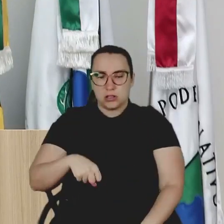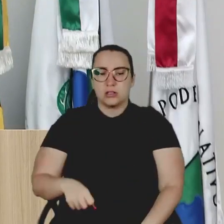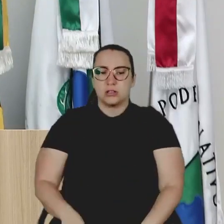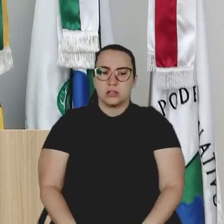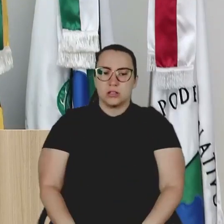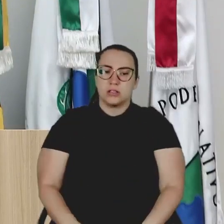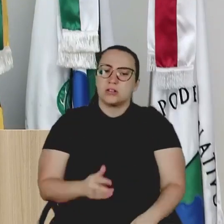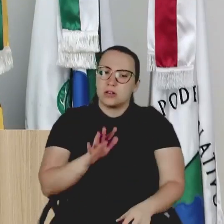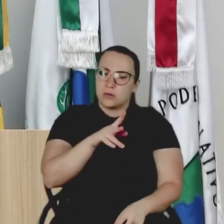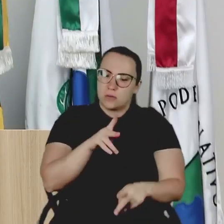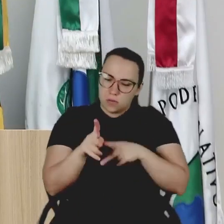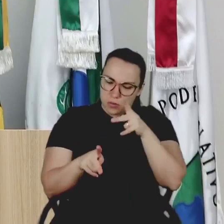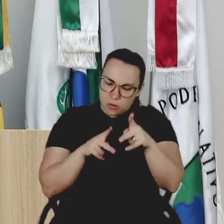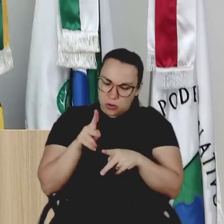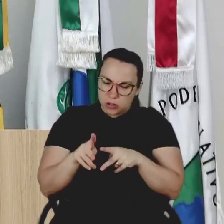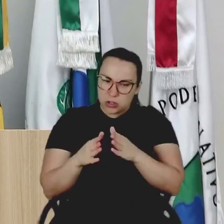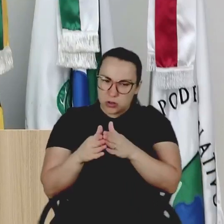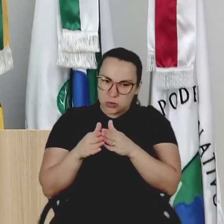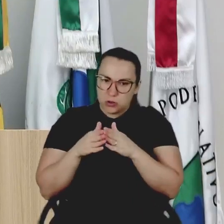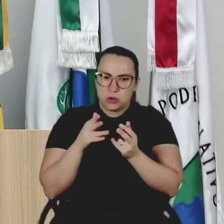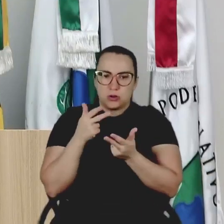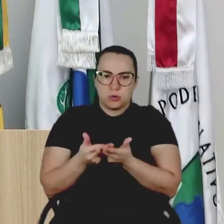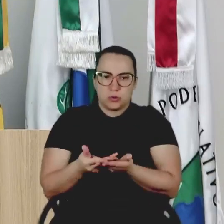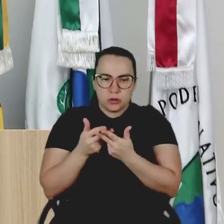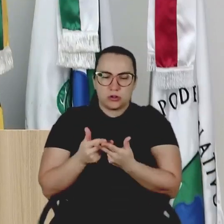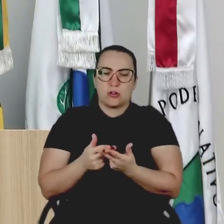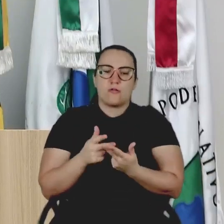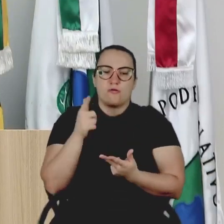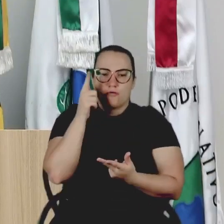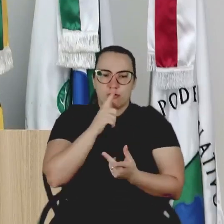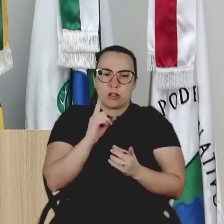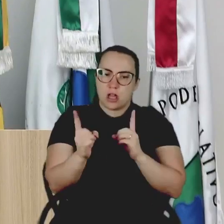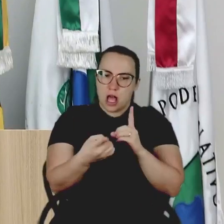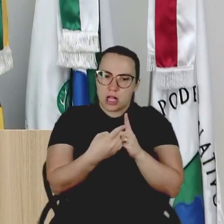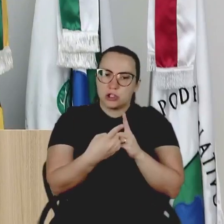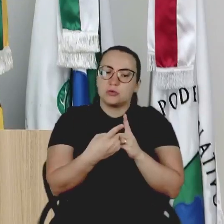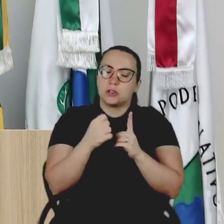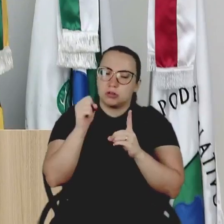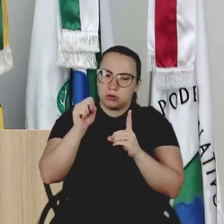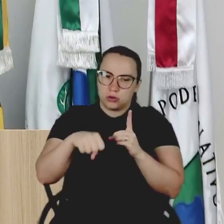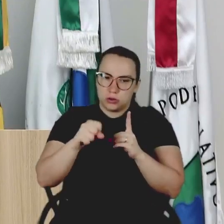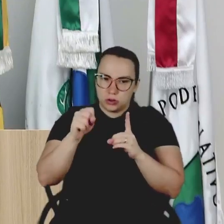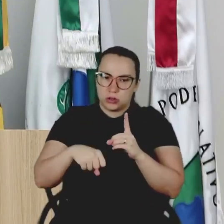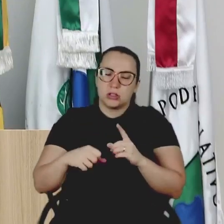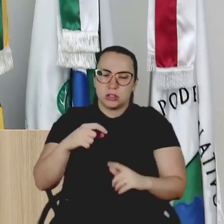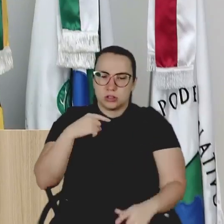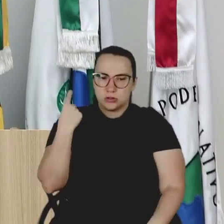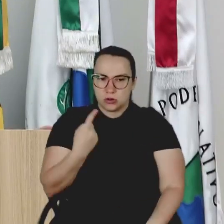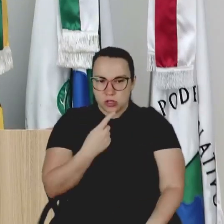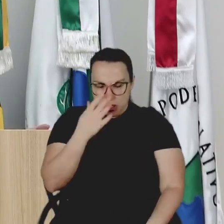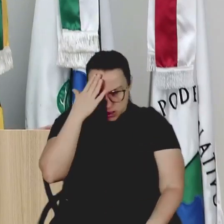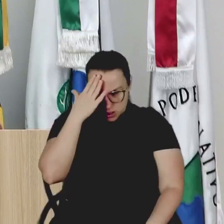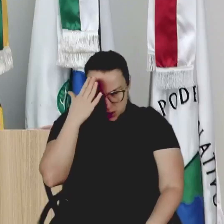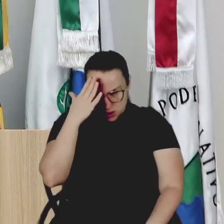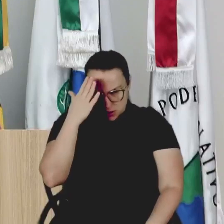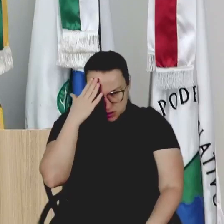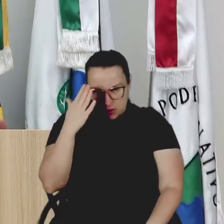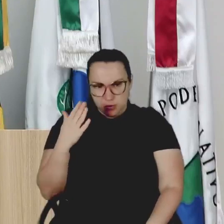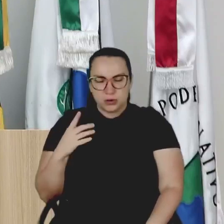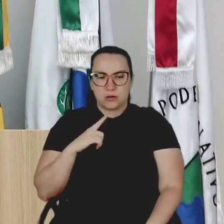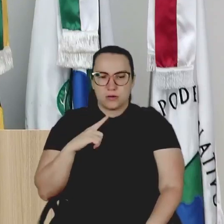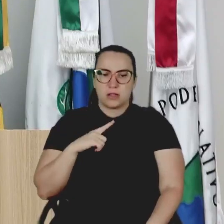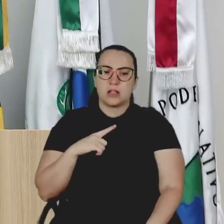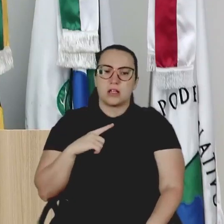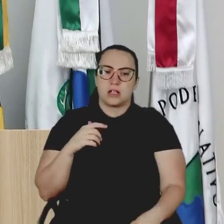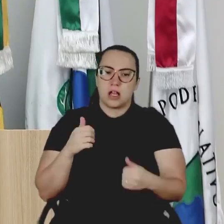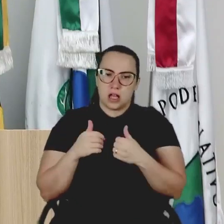de paciência, logo será atendida as reivindicações. A gente sabe que abre um número